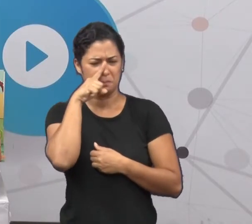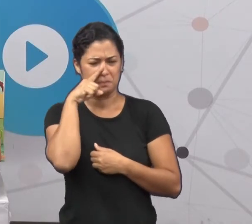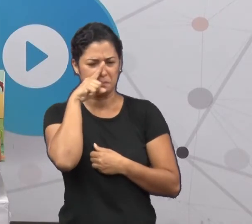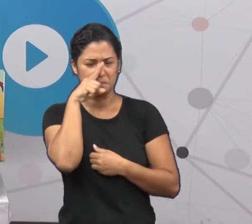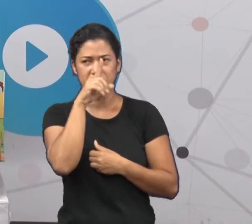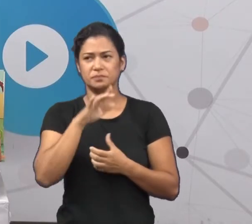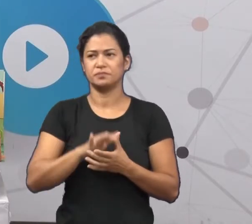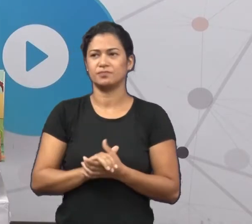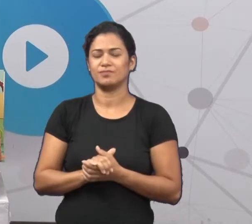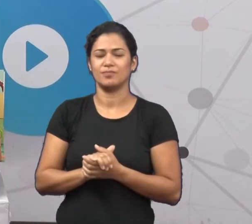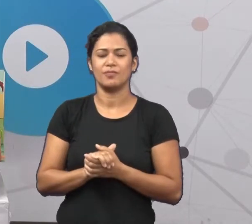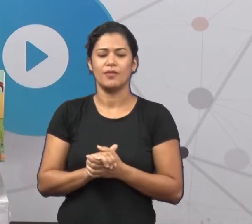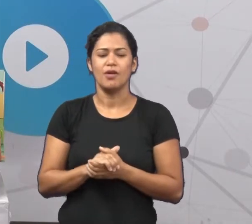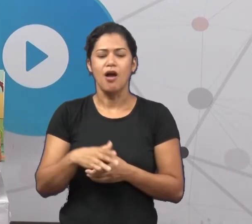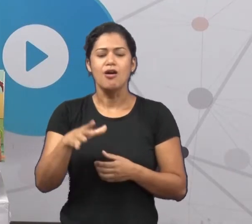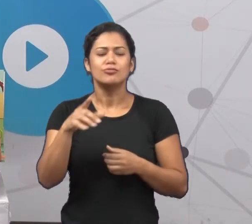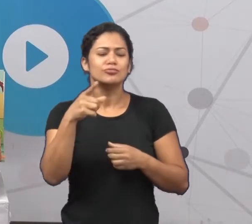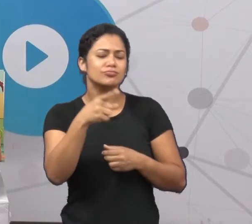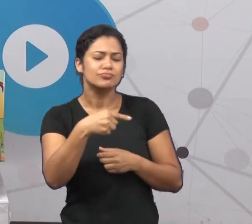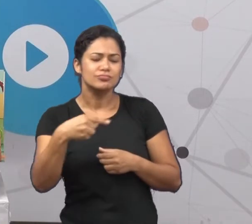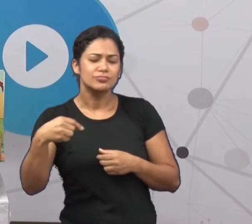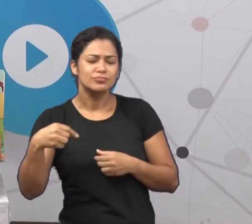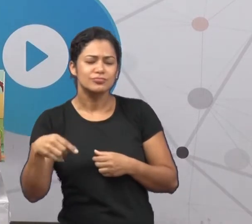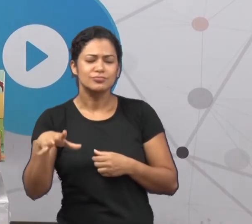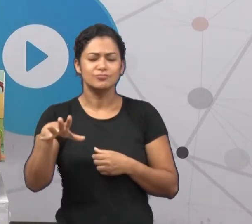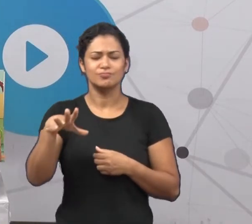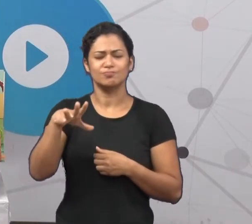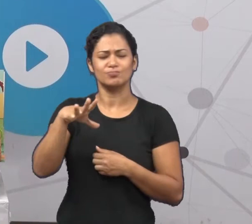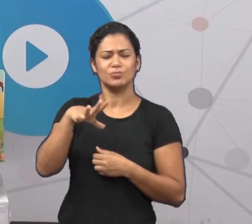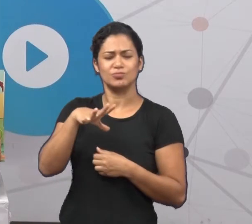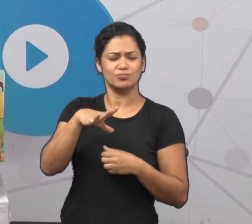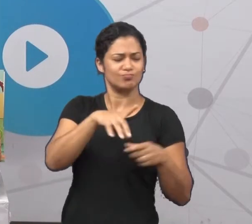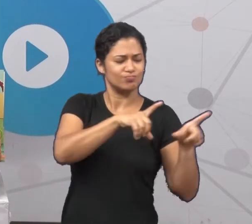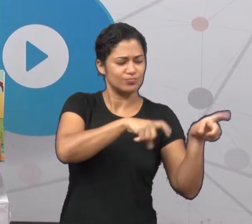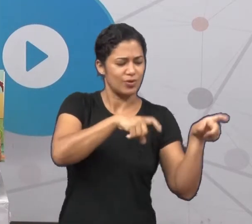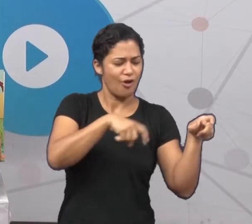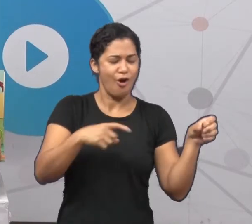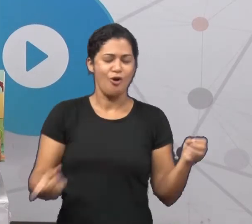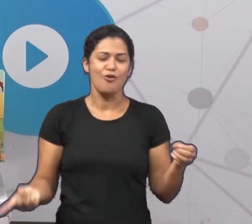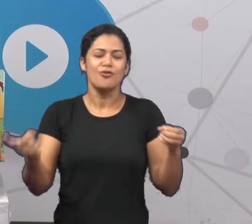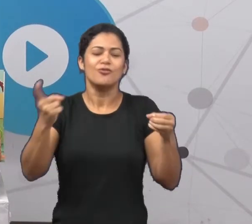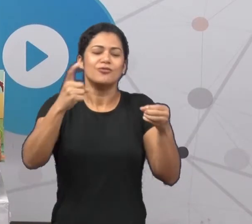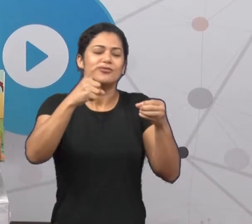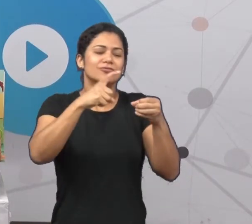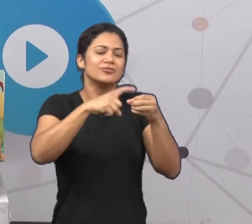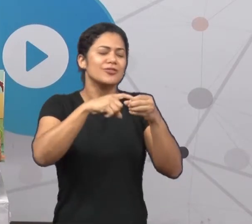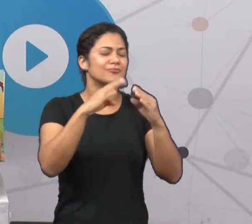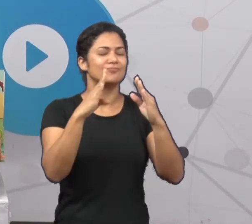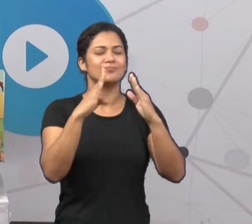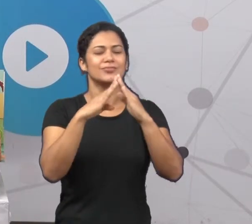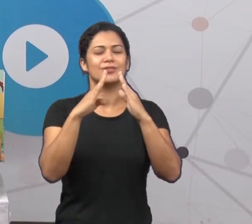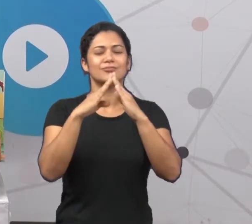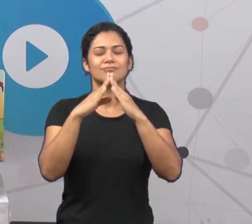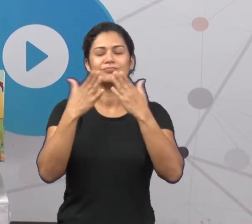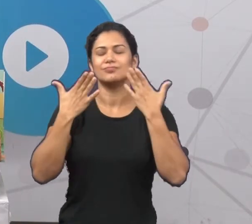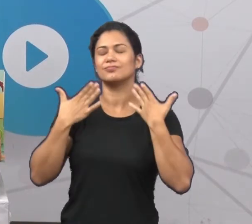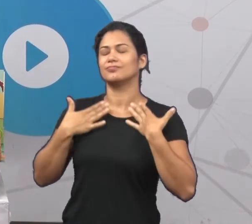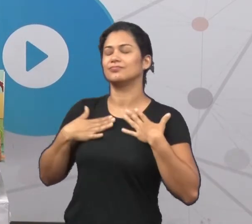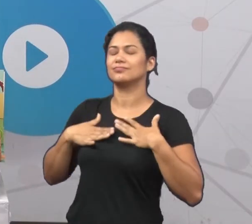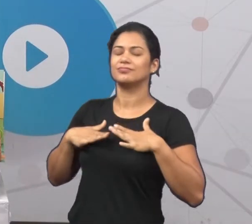Então, o ratinho do campo voltou para o sossego de sua